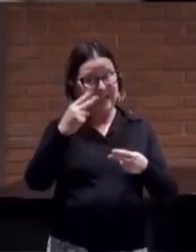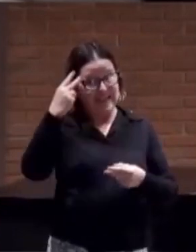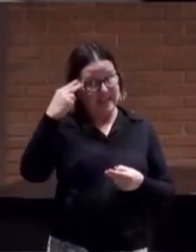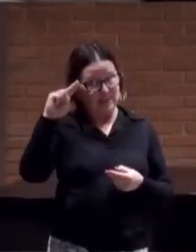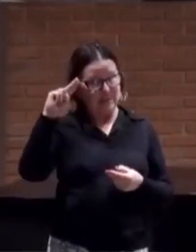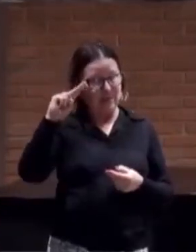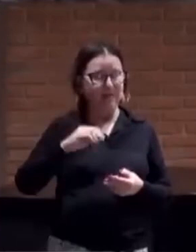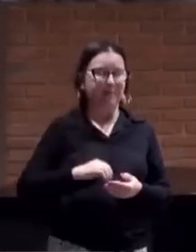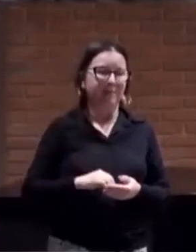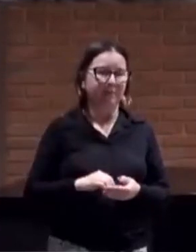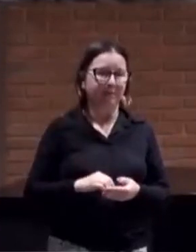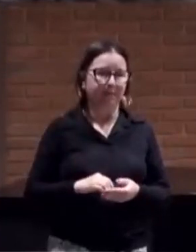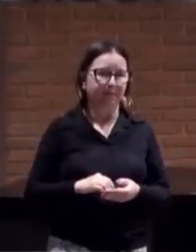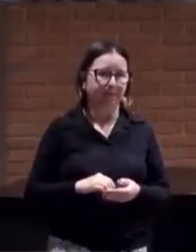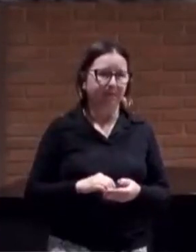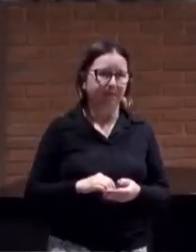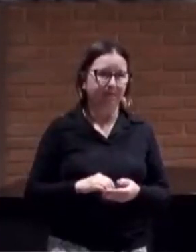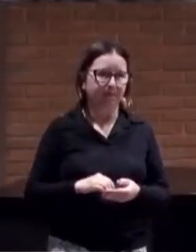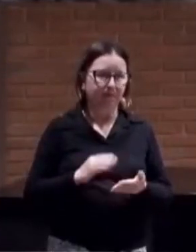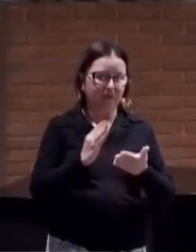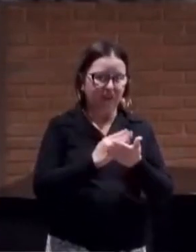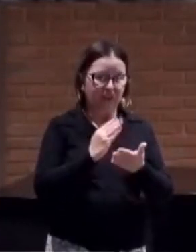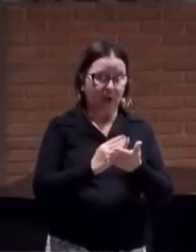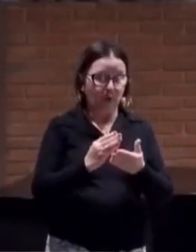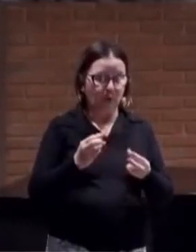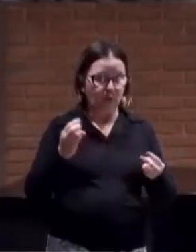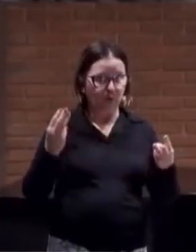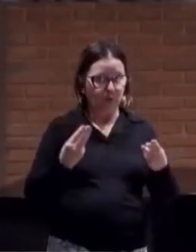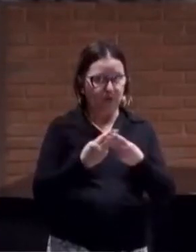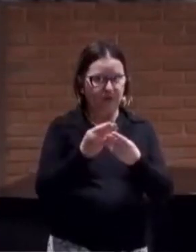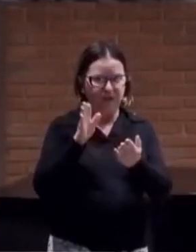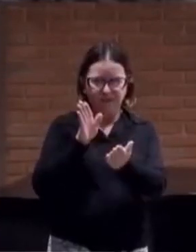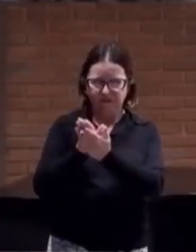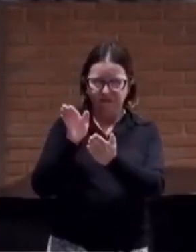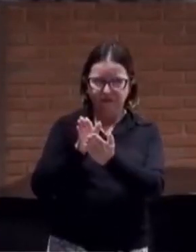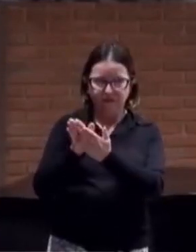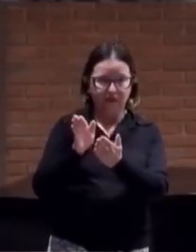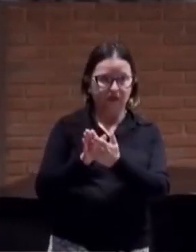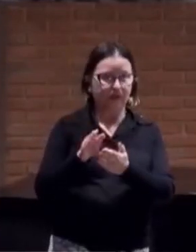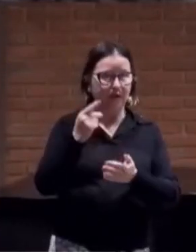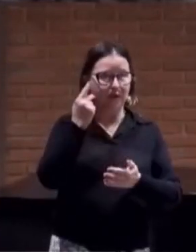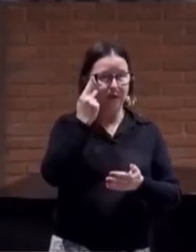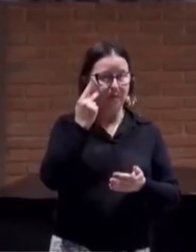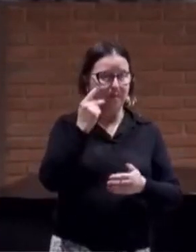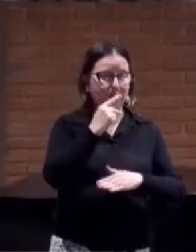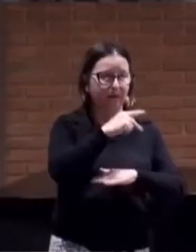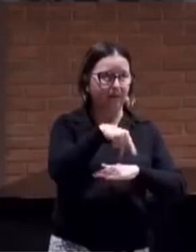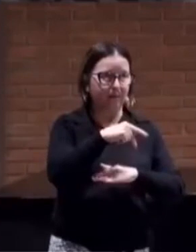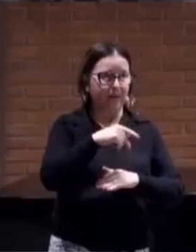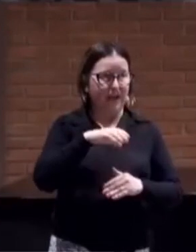E muitos judeus acabaram fugindo para Portugal.